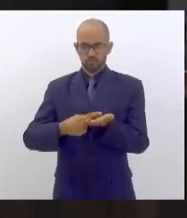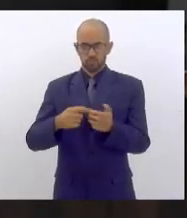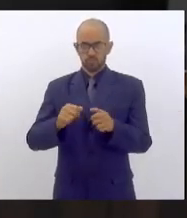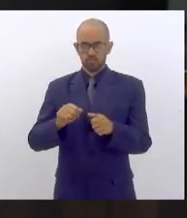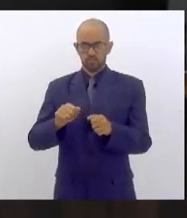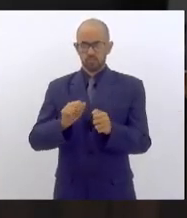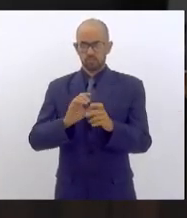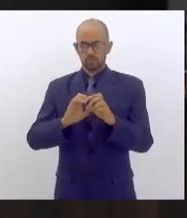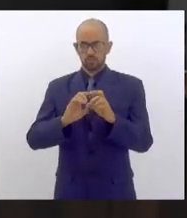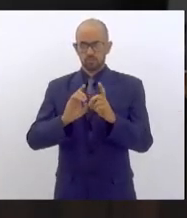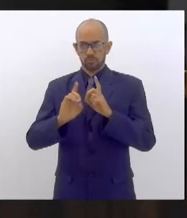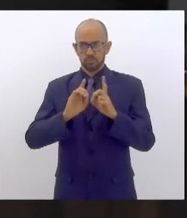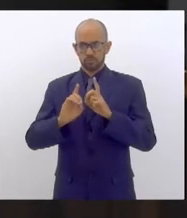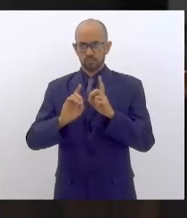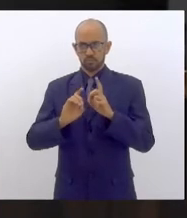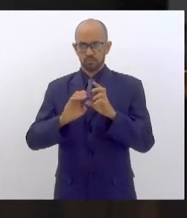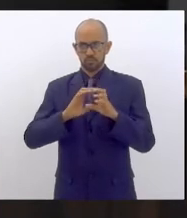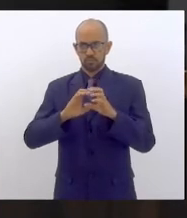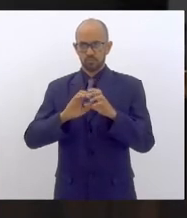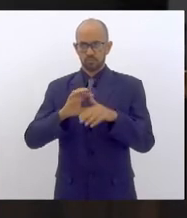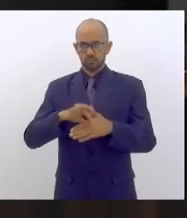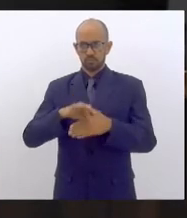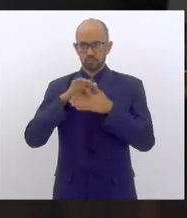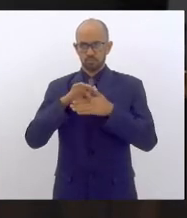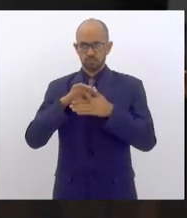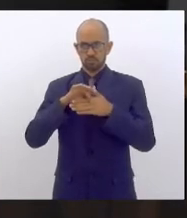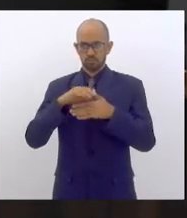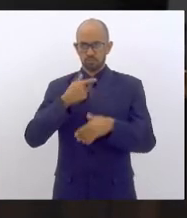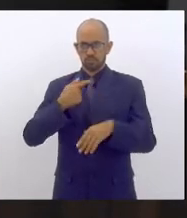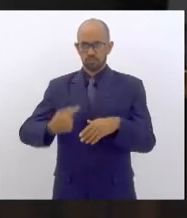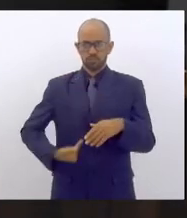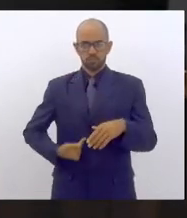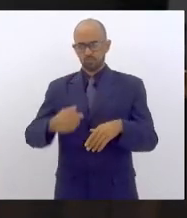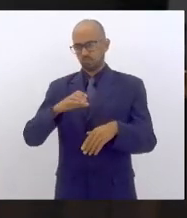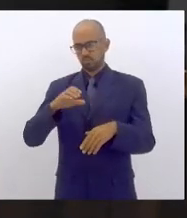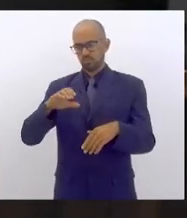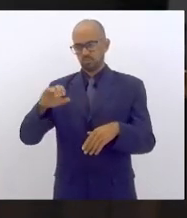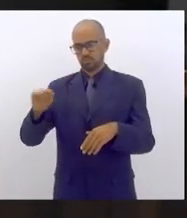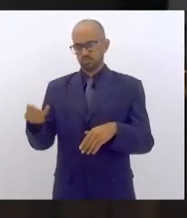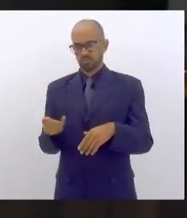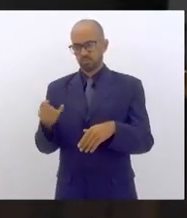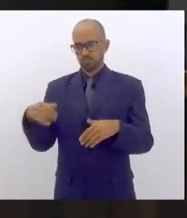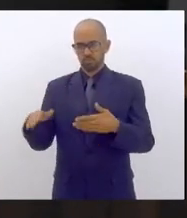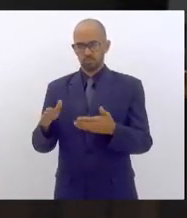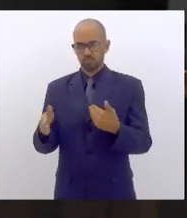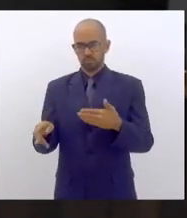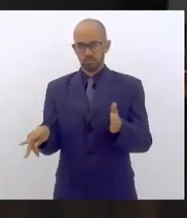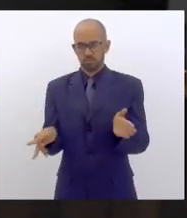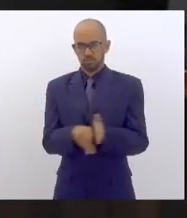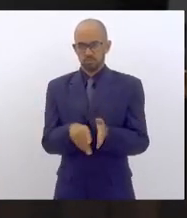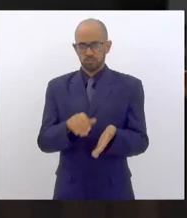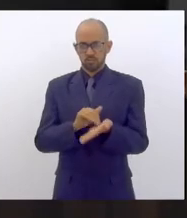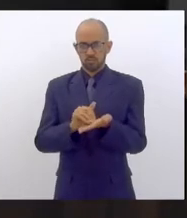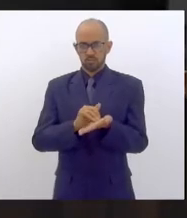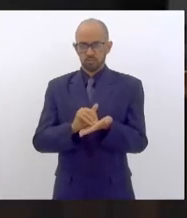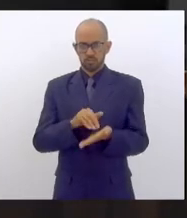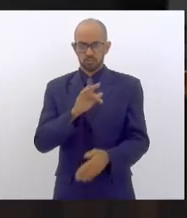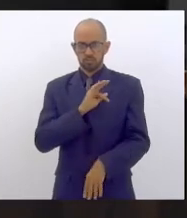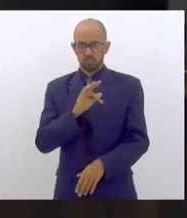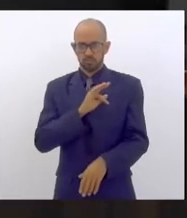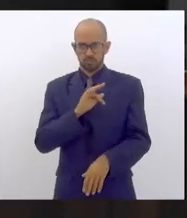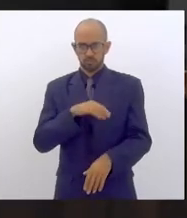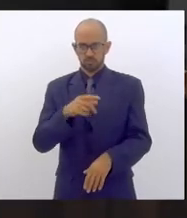governo, foi discutido na CCJ, que foi discutido com o próprio secretário da Polícia Civil. Então, nada mais do que